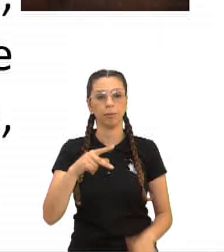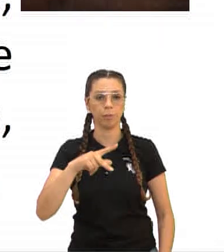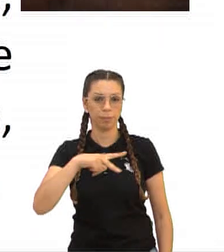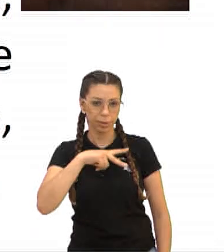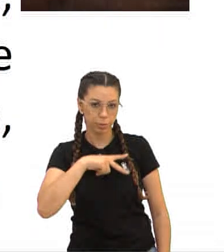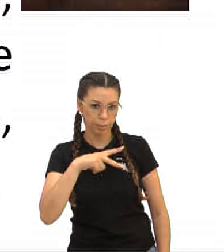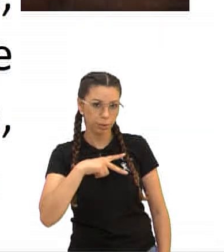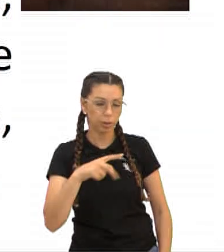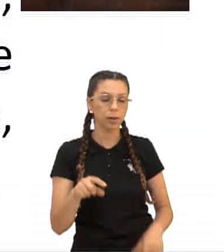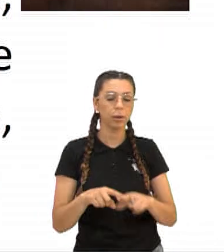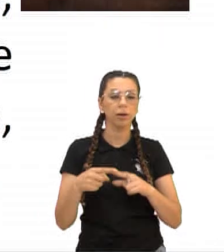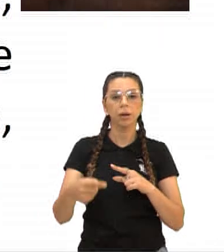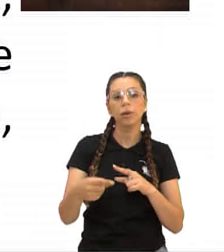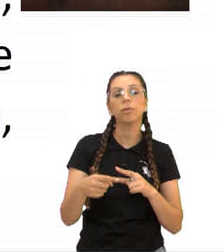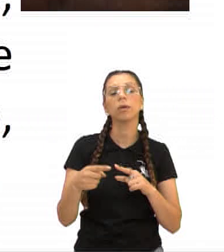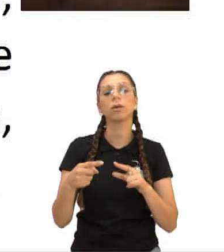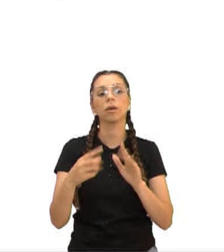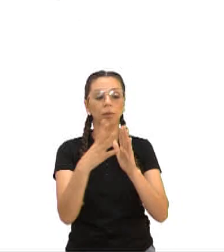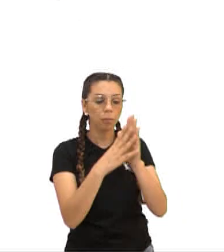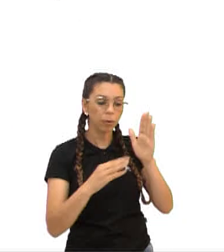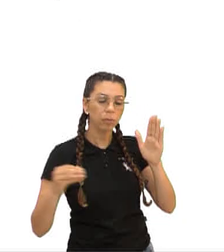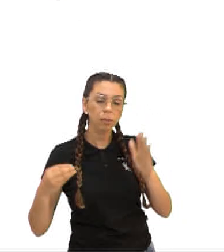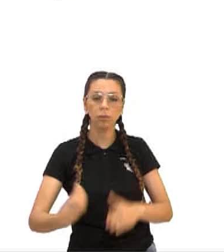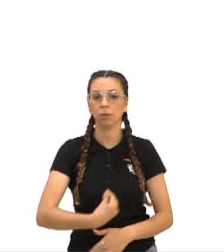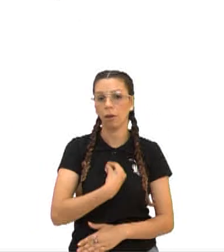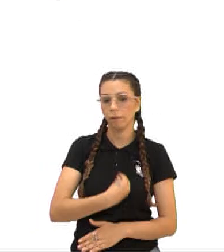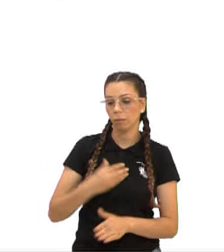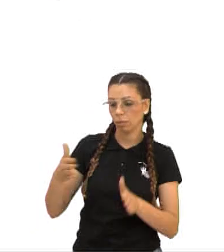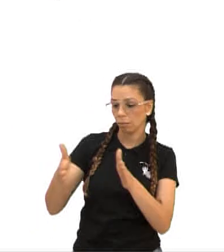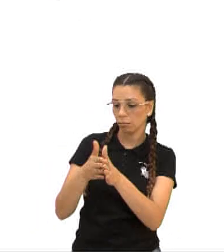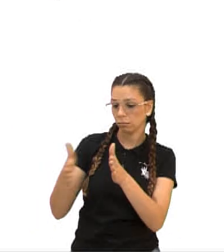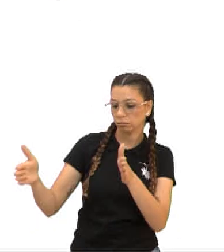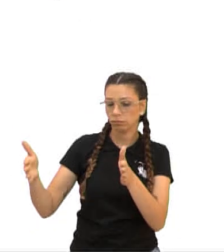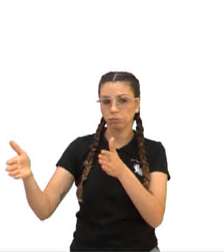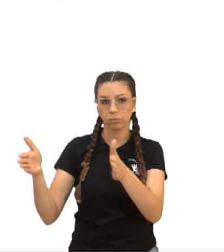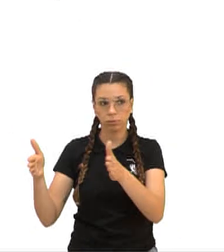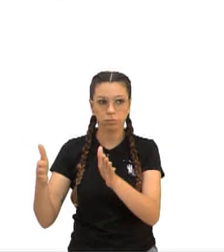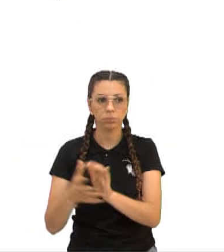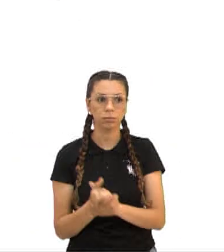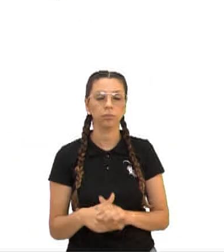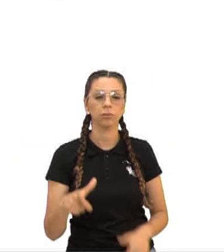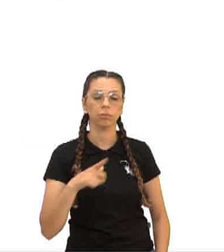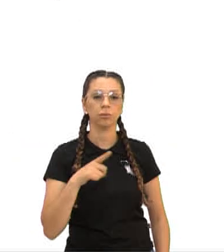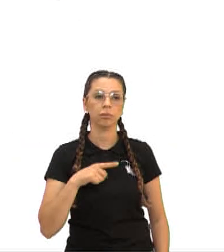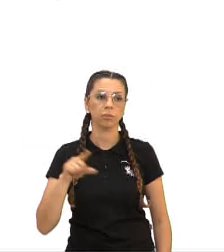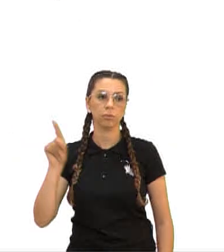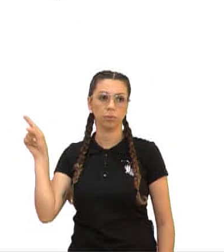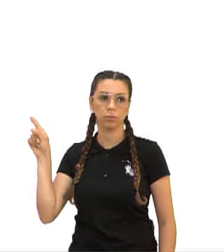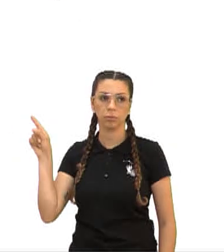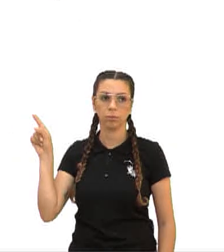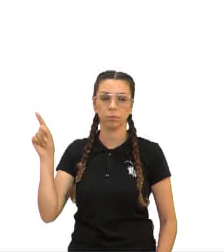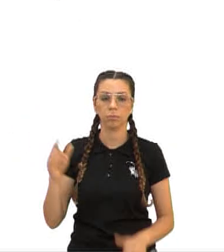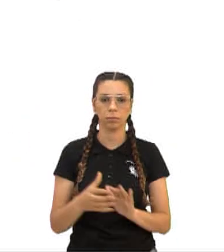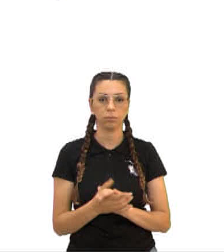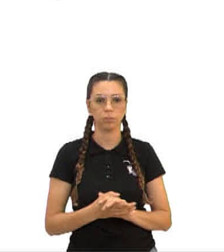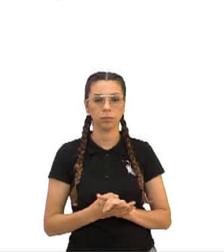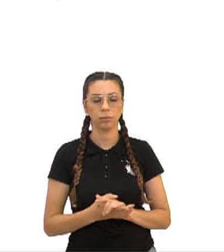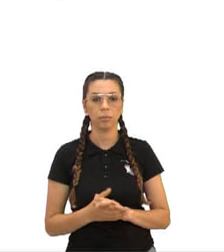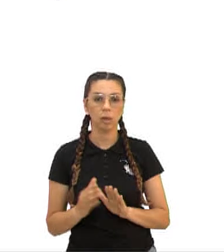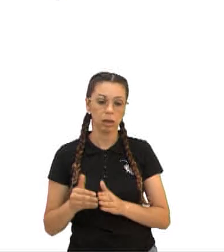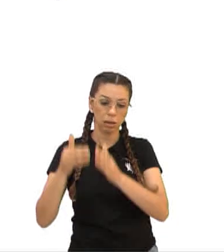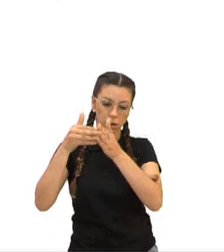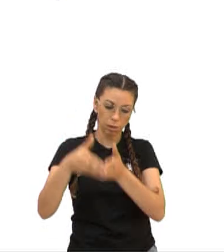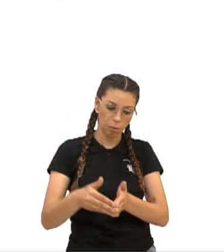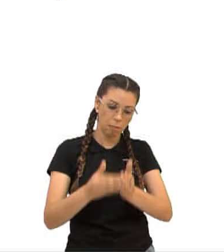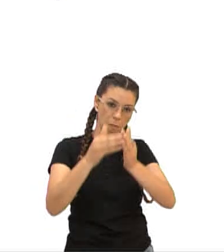e passaram a traduzir a vida da época. Então a gente tem aqui, ó, o Monet pintando em seu barco estúdio. Eles eram